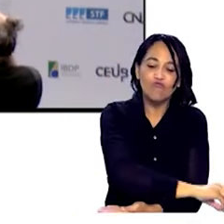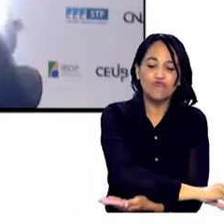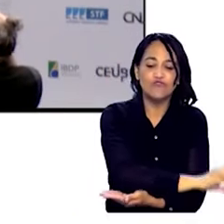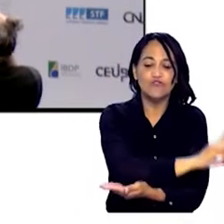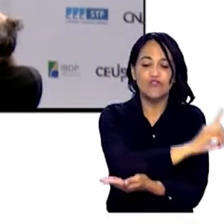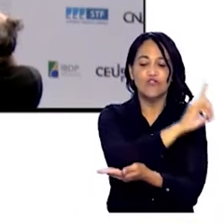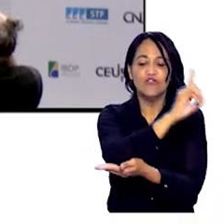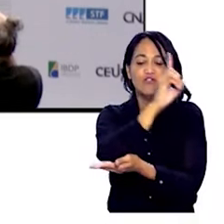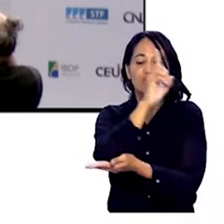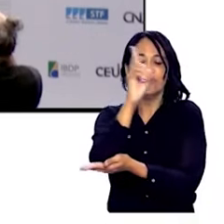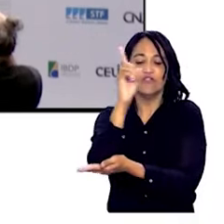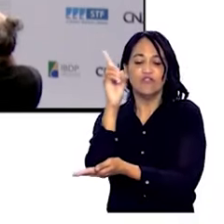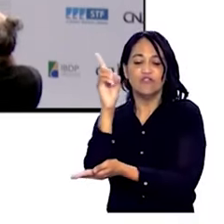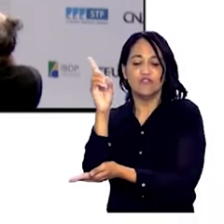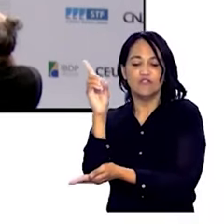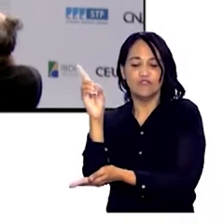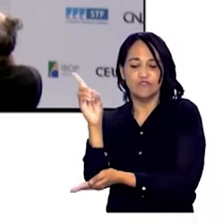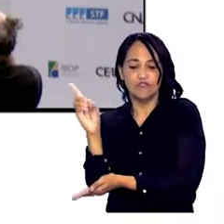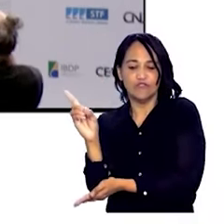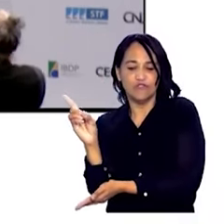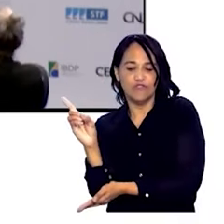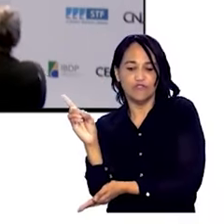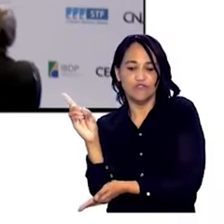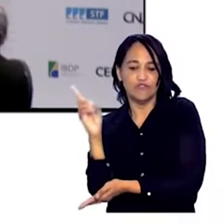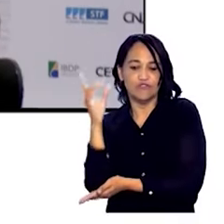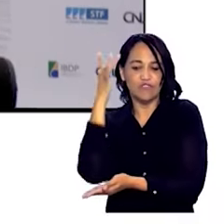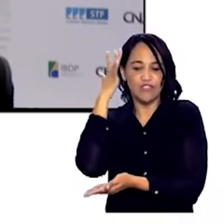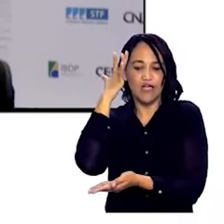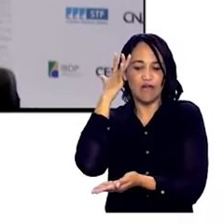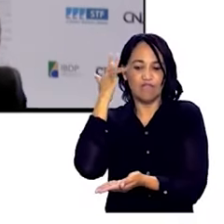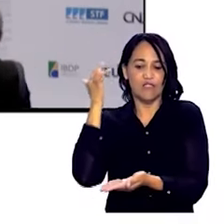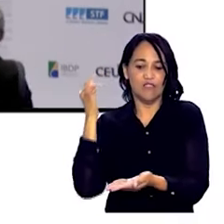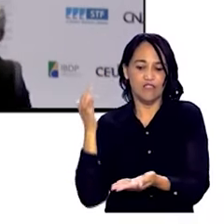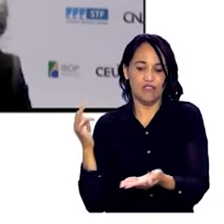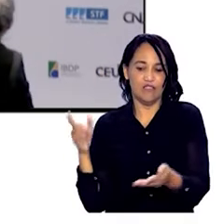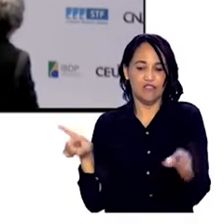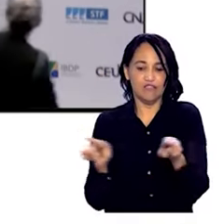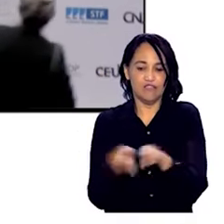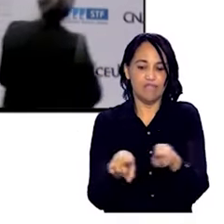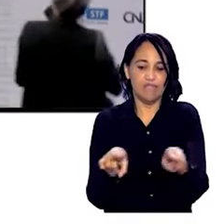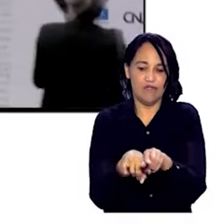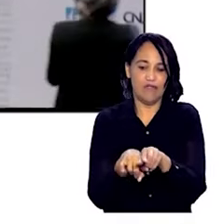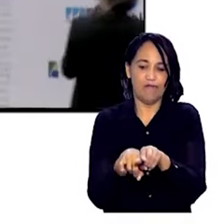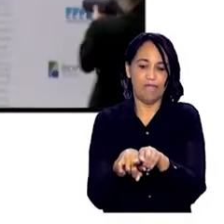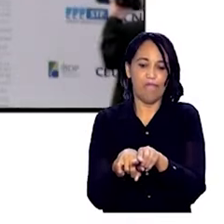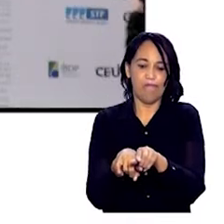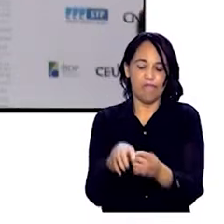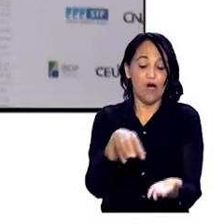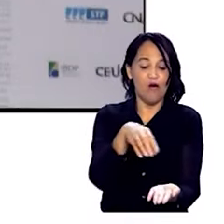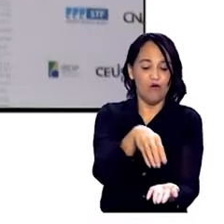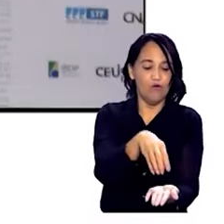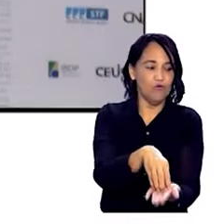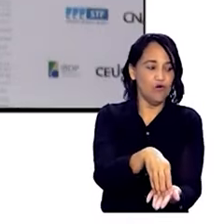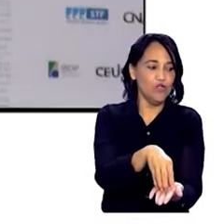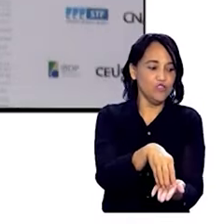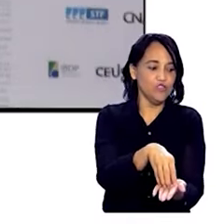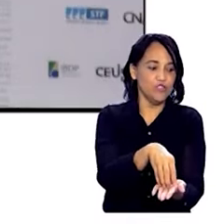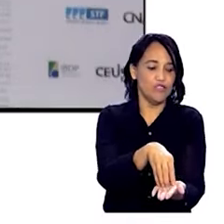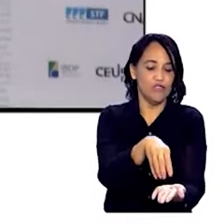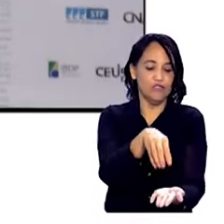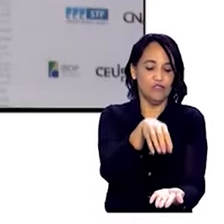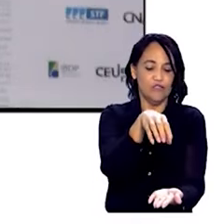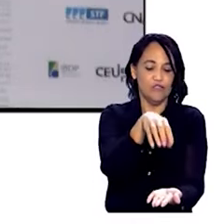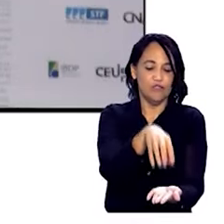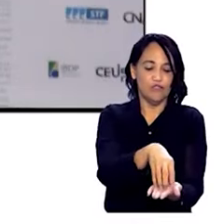a de contar com a presença dos professores Álvaro Pérez ragoni